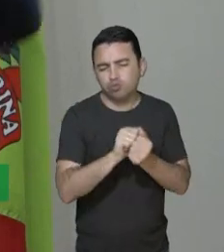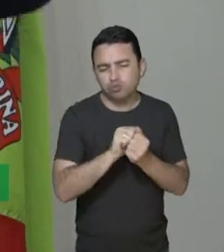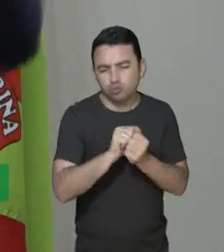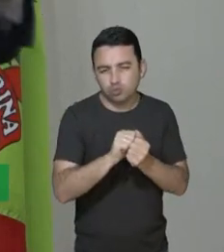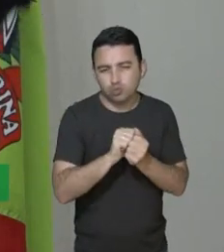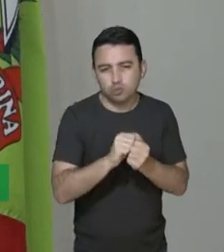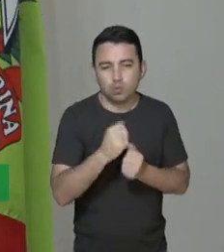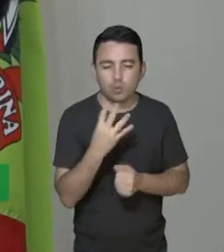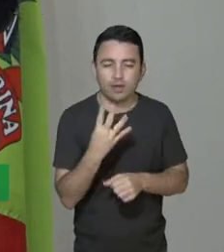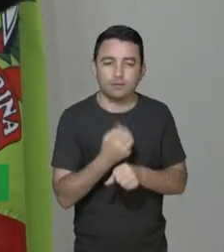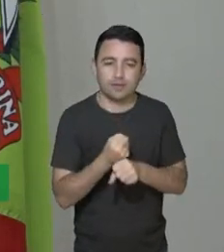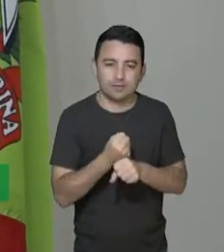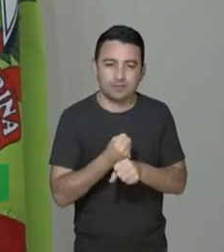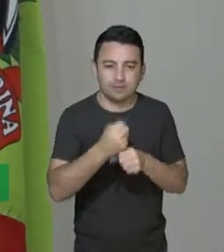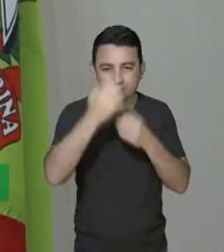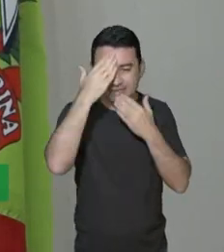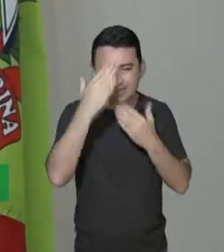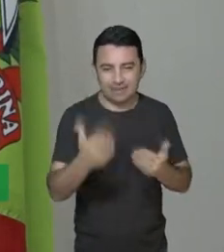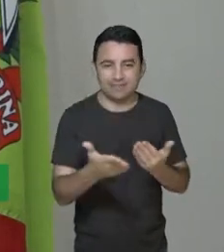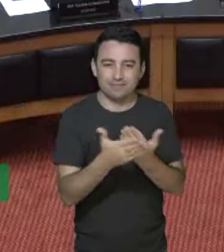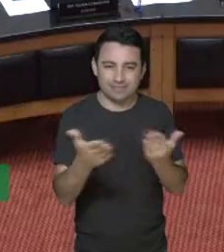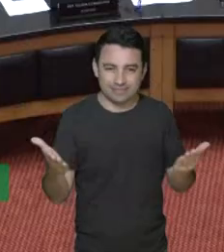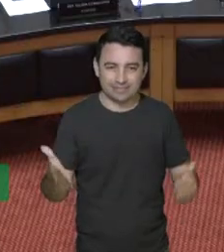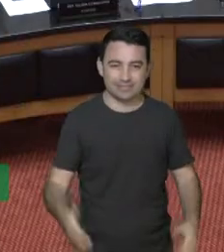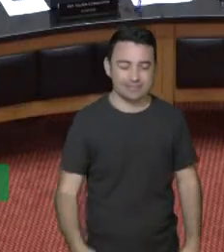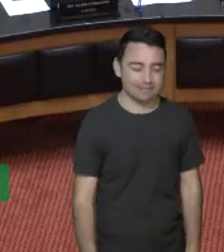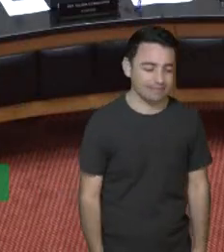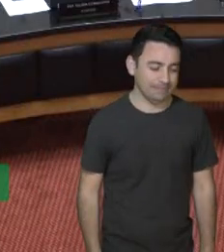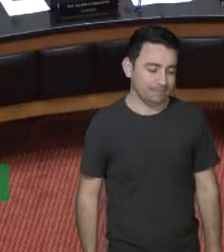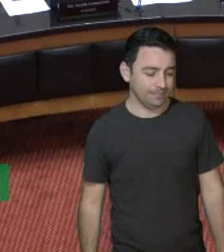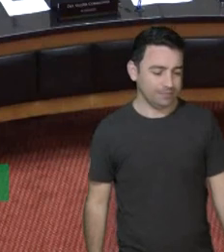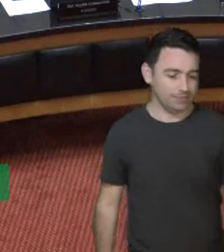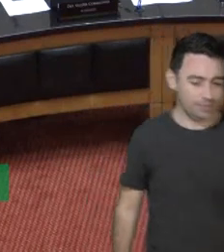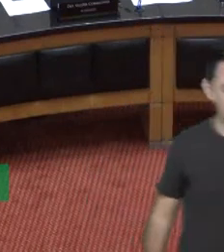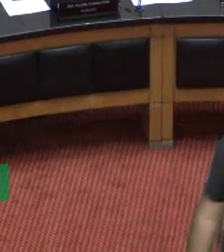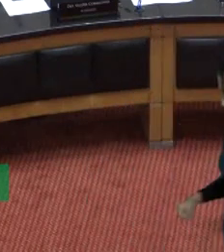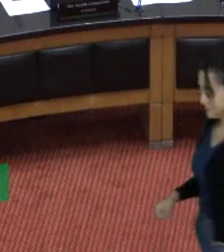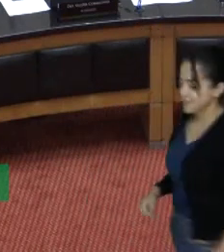anos. Meu muito obrigado a todos vocês.